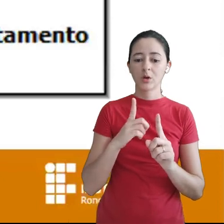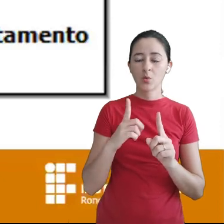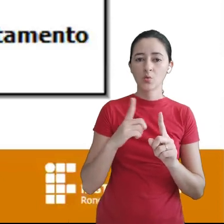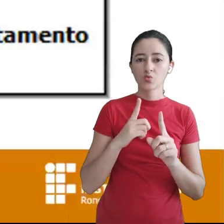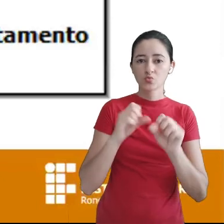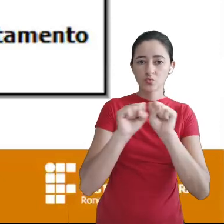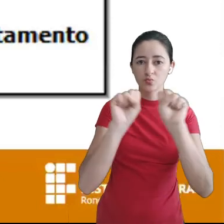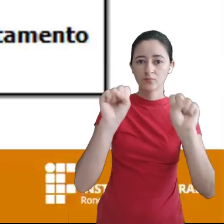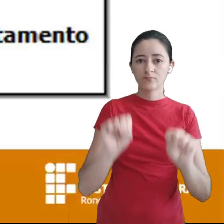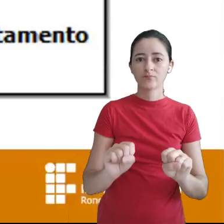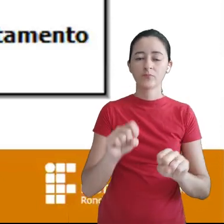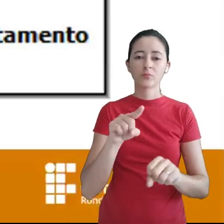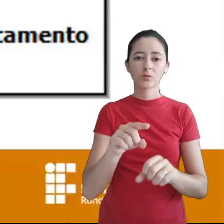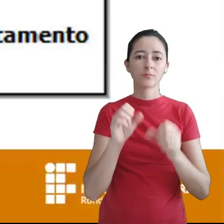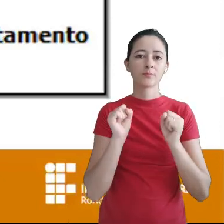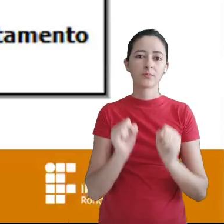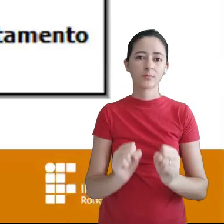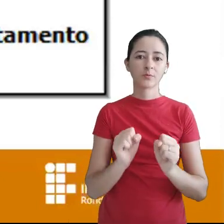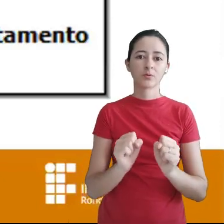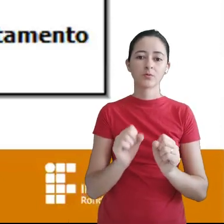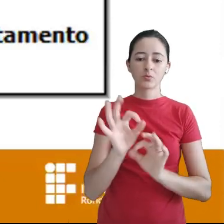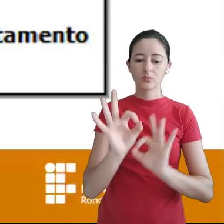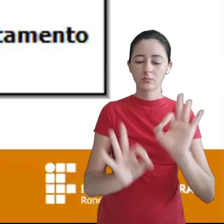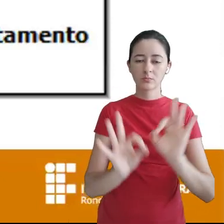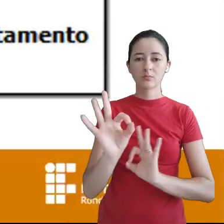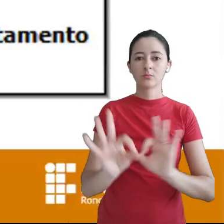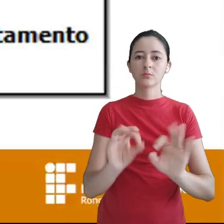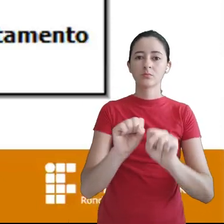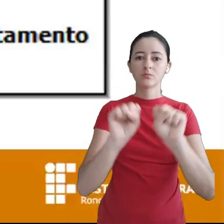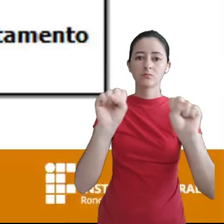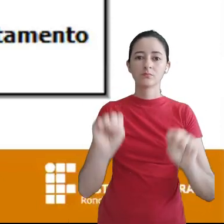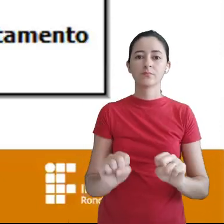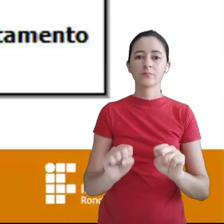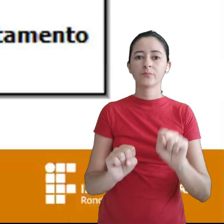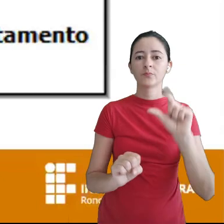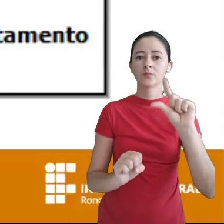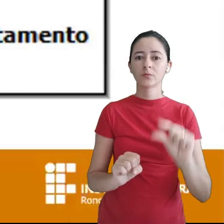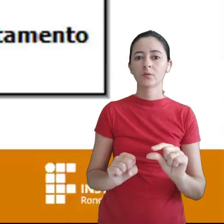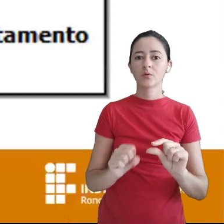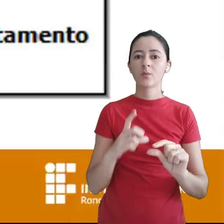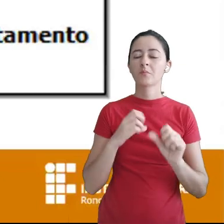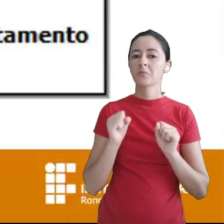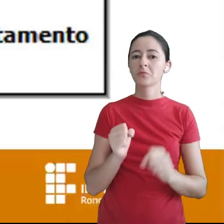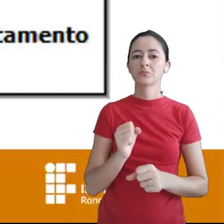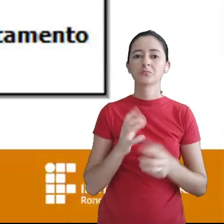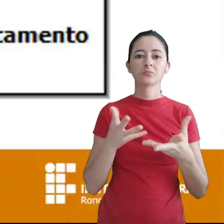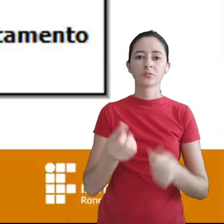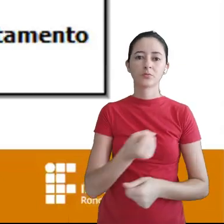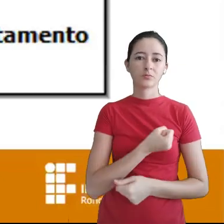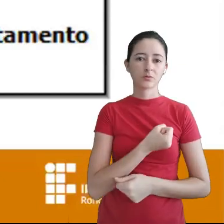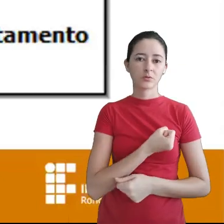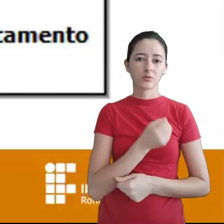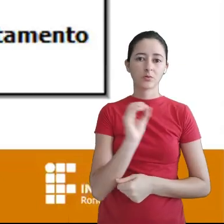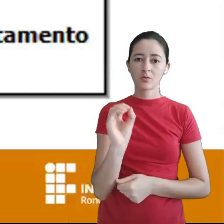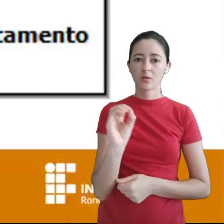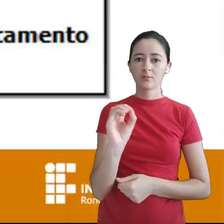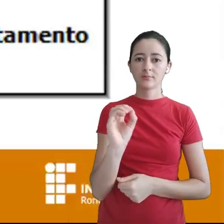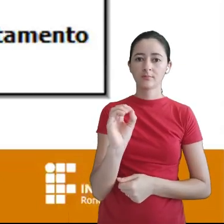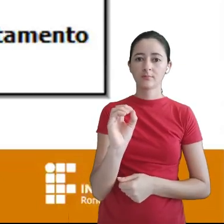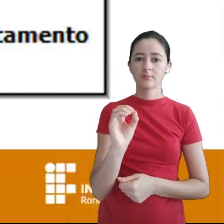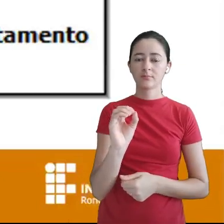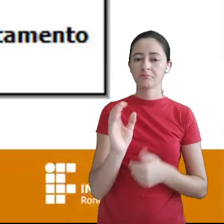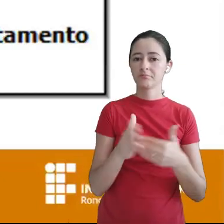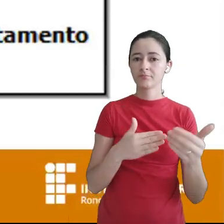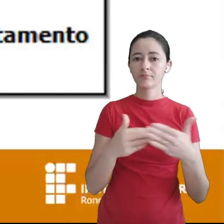influencia muito no funcionamento de um sistema. Por exemplo, você pode colocar num sistema a cardinalidade mínima como tudo